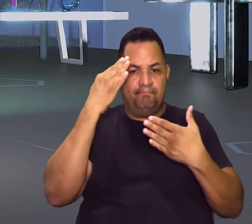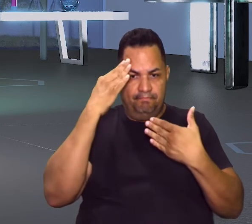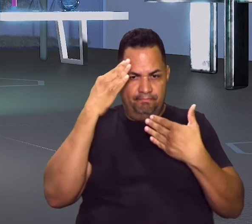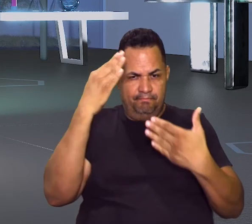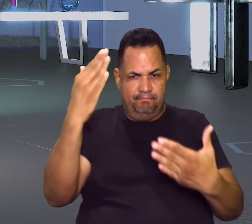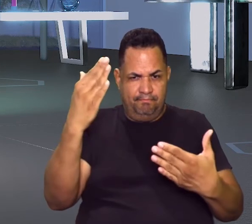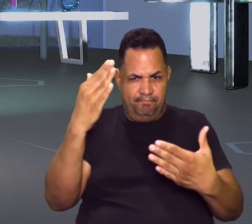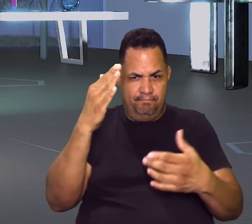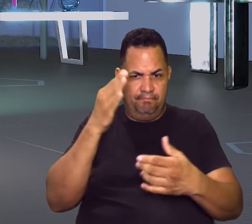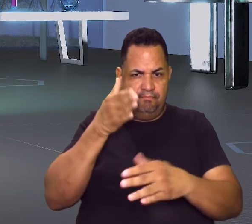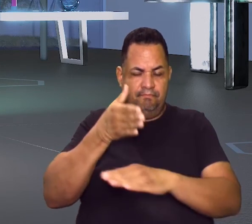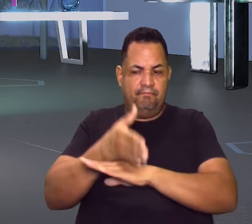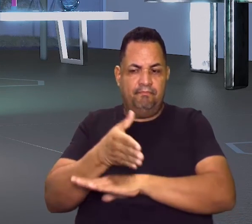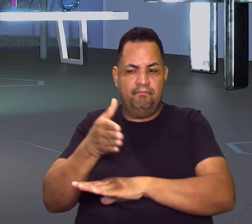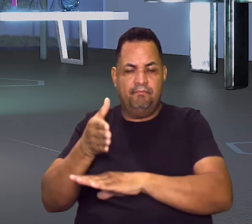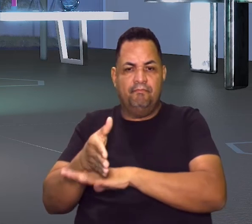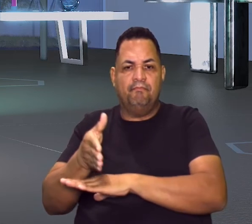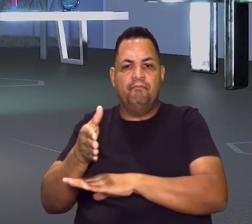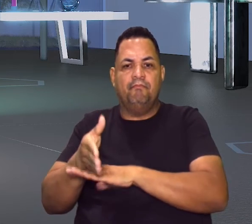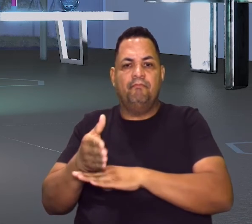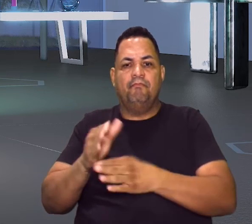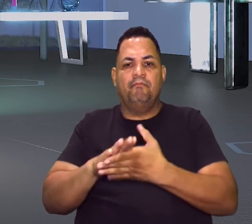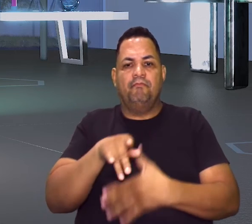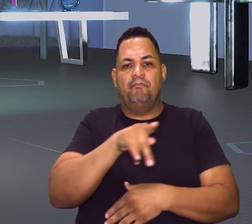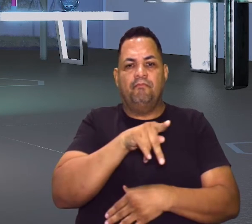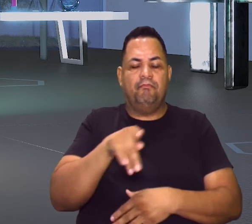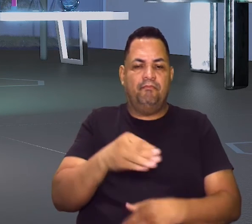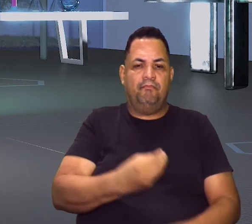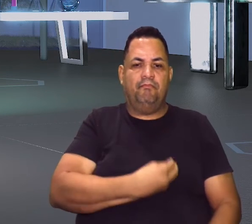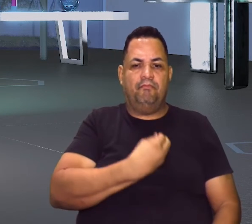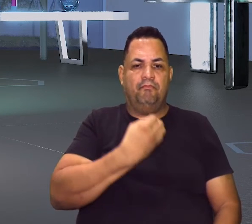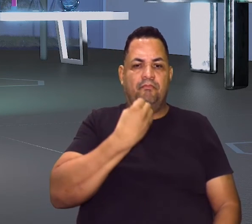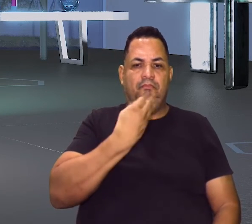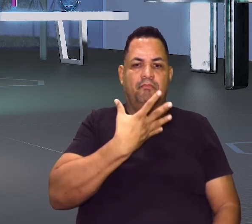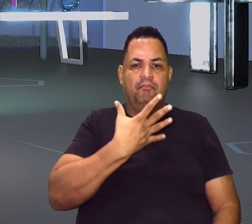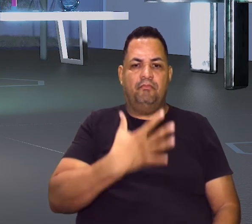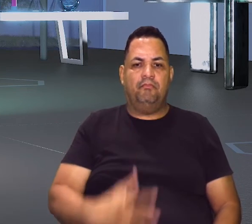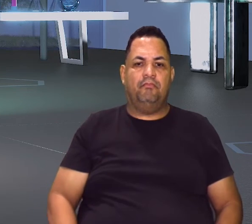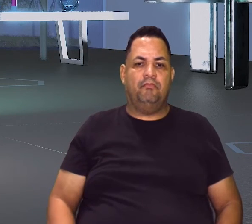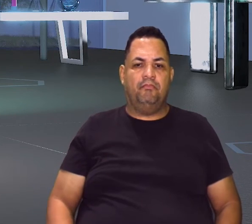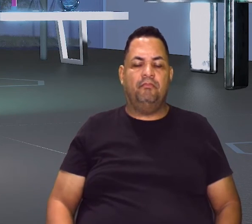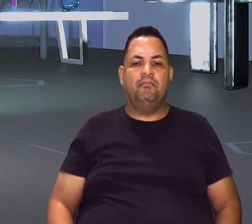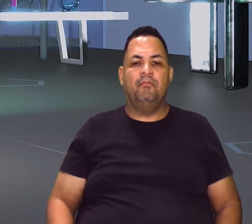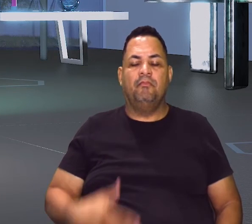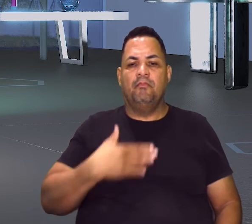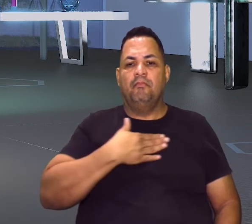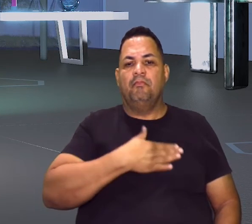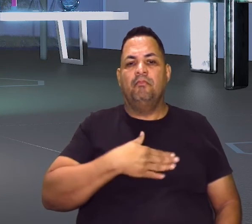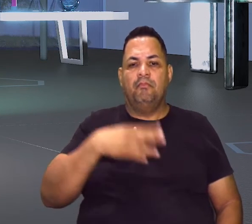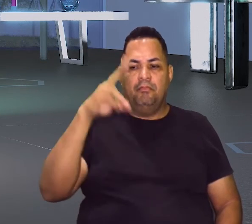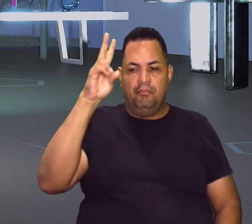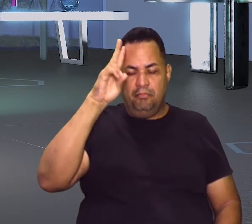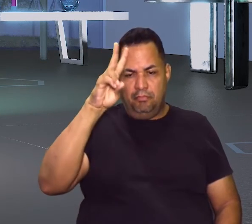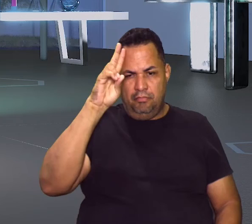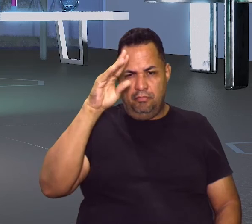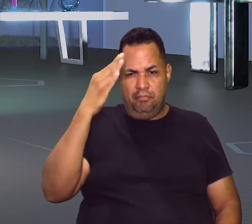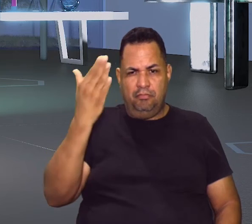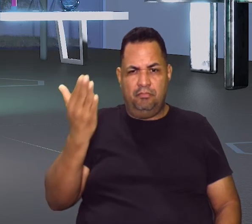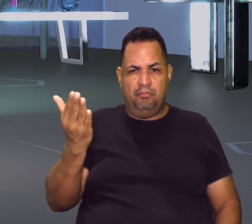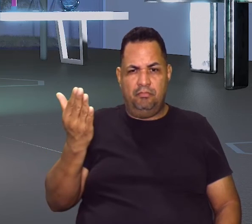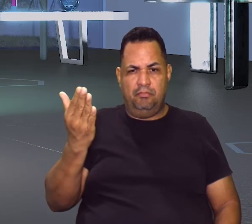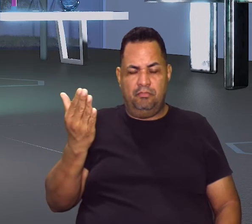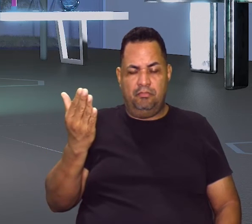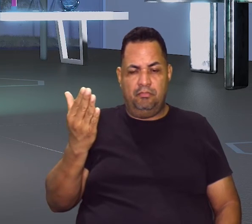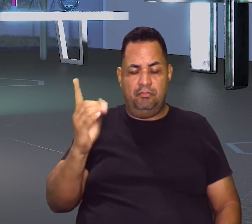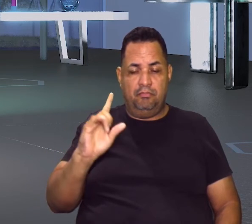agradeço a sua participação, a participação dos professores presenciais, tá bom? Mas o que eu gostaria de lembrar é que